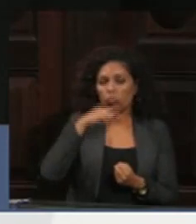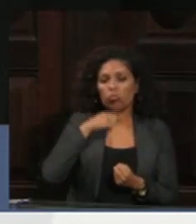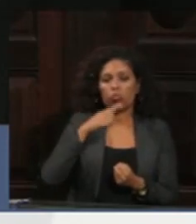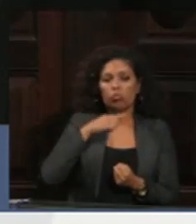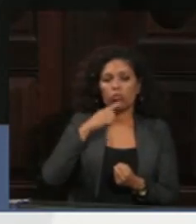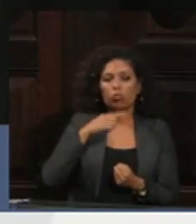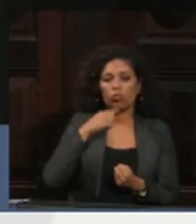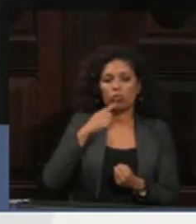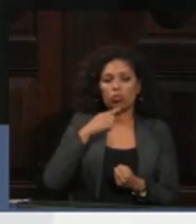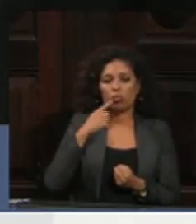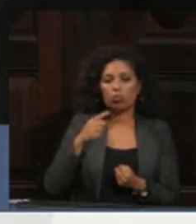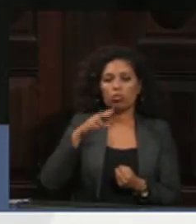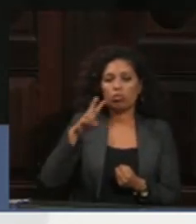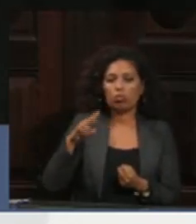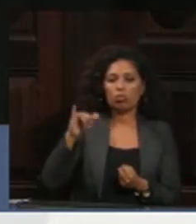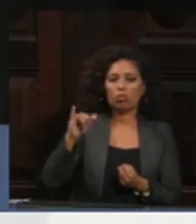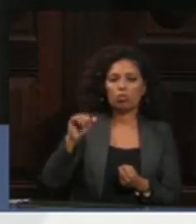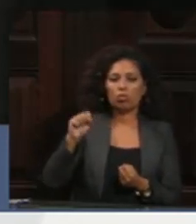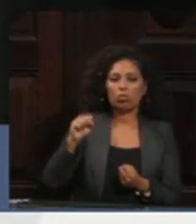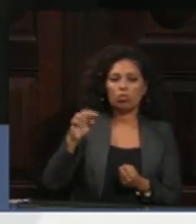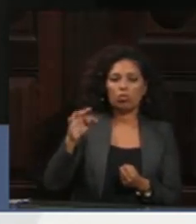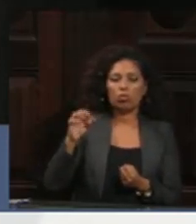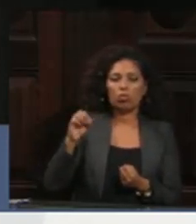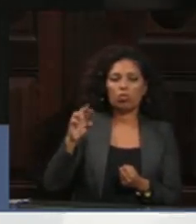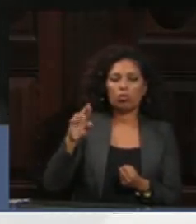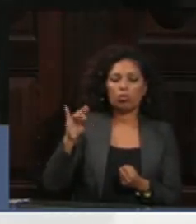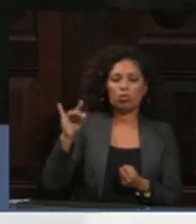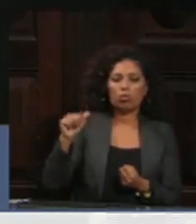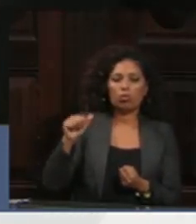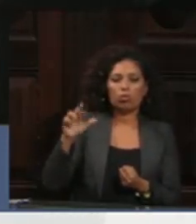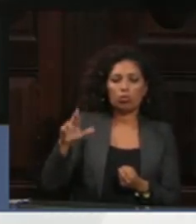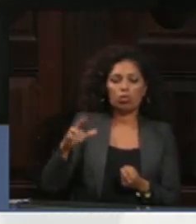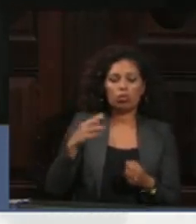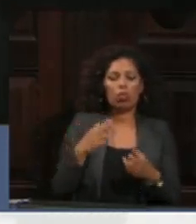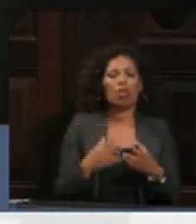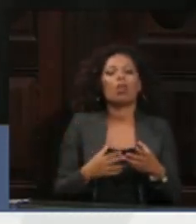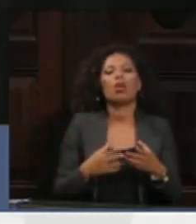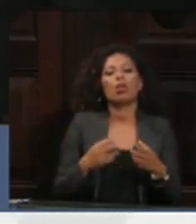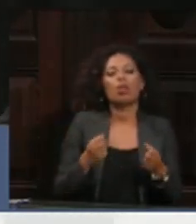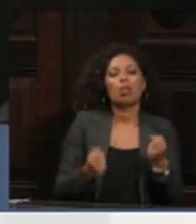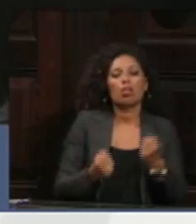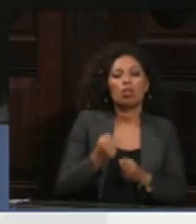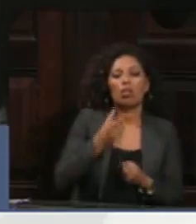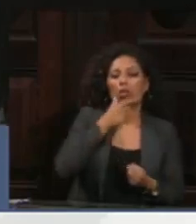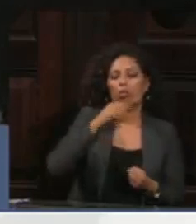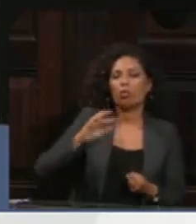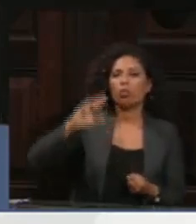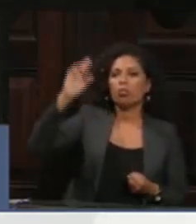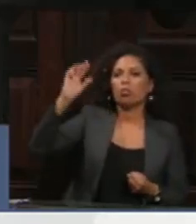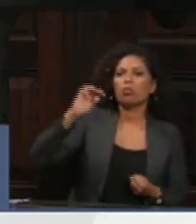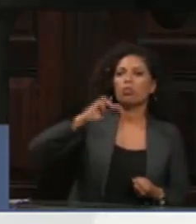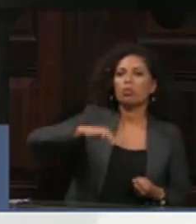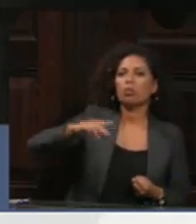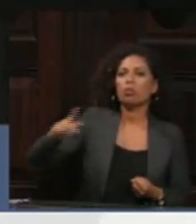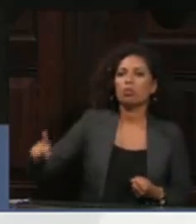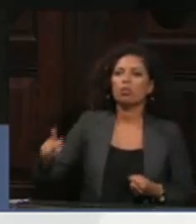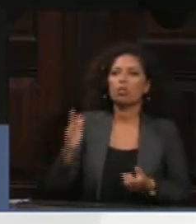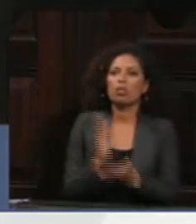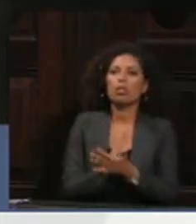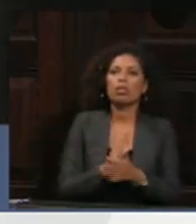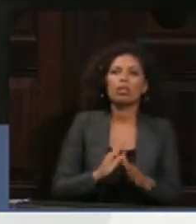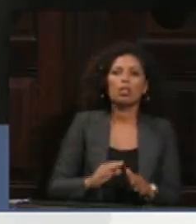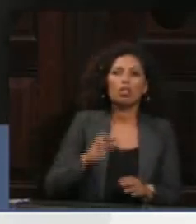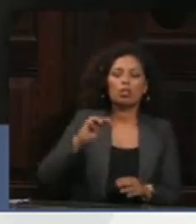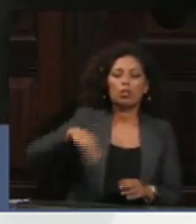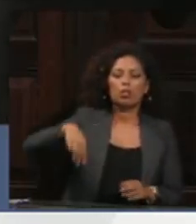fazer vistoria de seu carro. Gostaria que o líder de governo intervisse junto ao presidente Detran para que anulasse essas multas